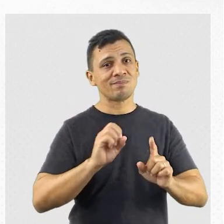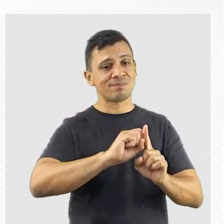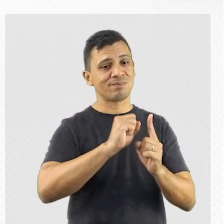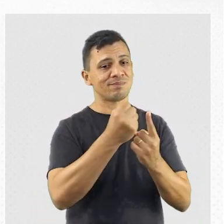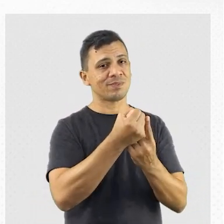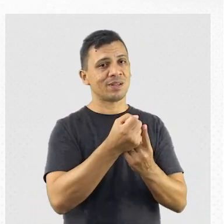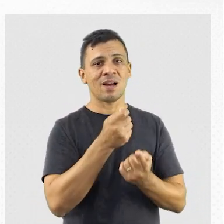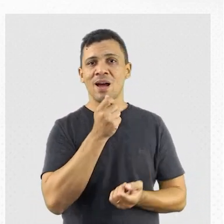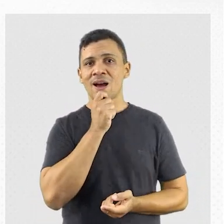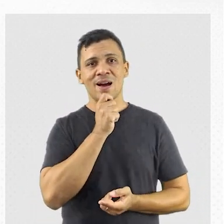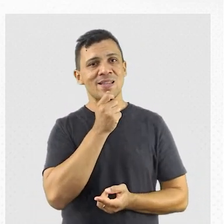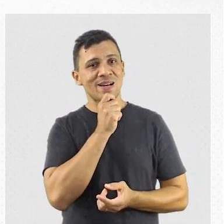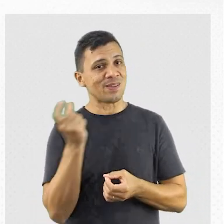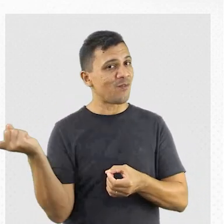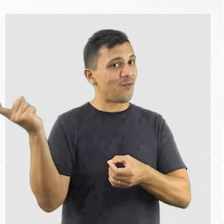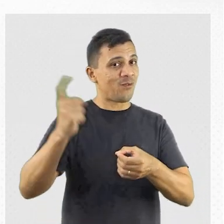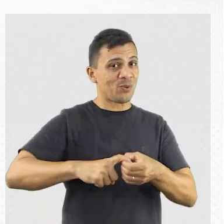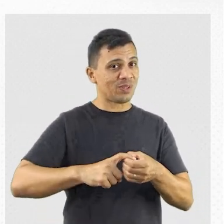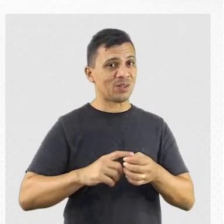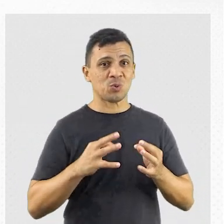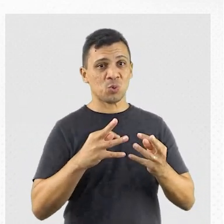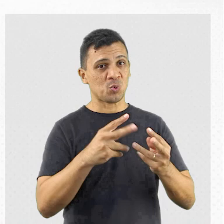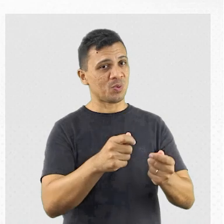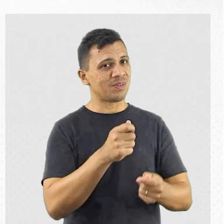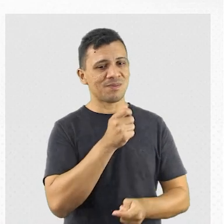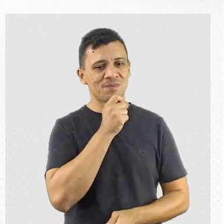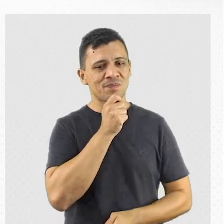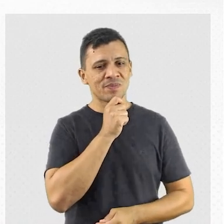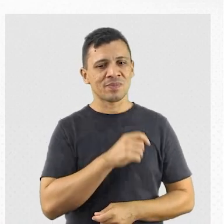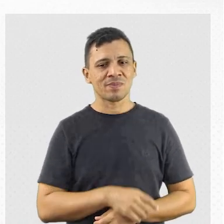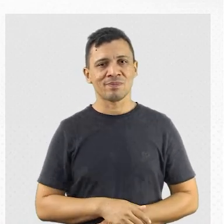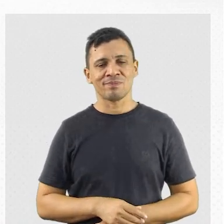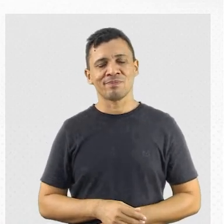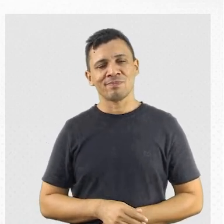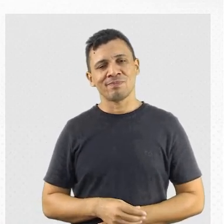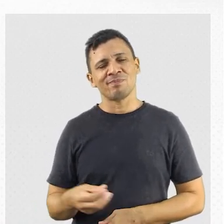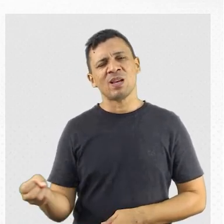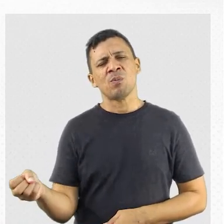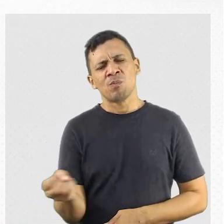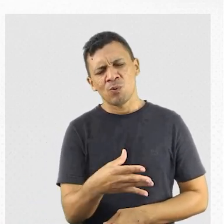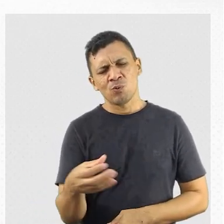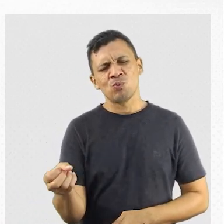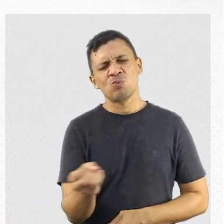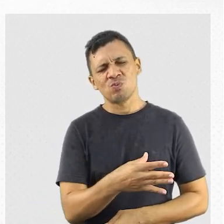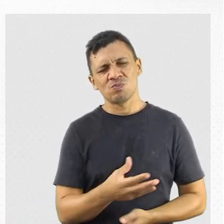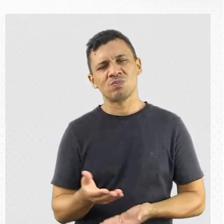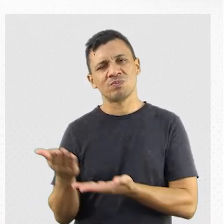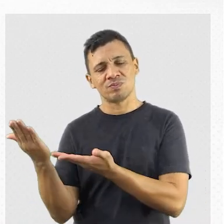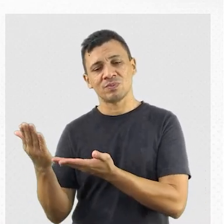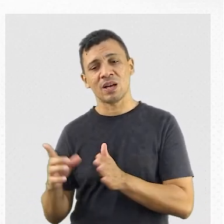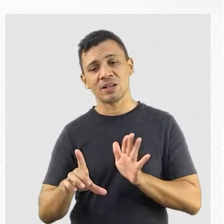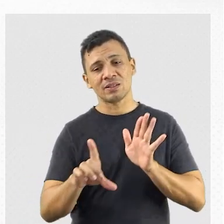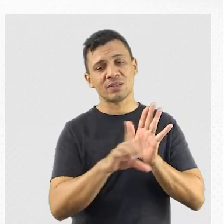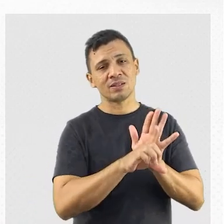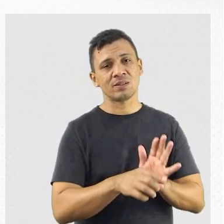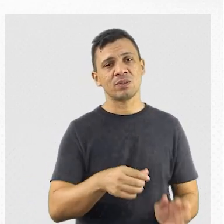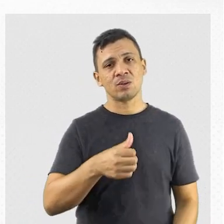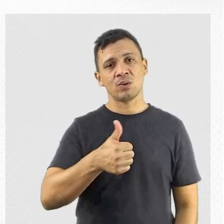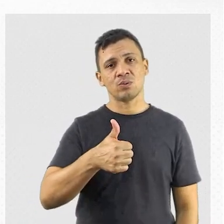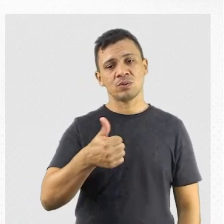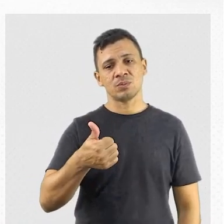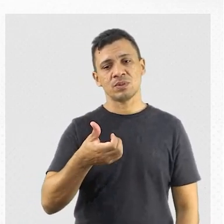temos uma sociedade com seus padrões econômicos que tentam determinar a vida dos indivíduos, por outro lado, tem indivíduos que podem se